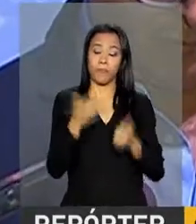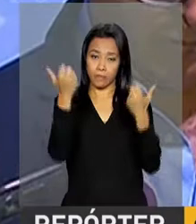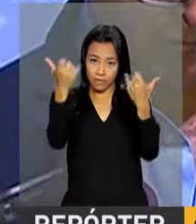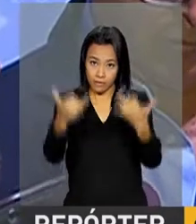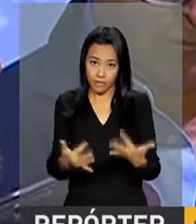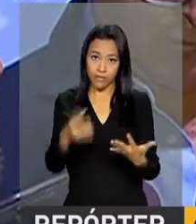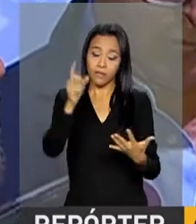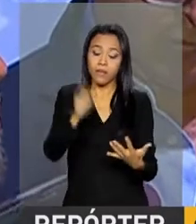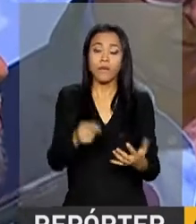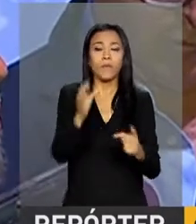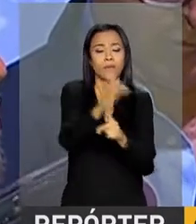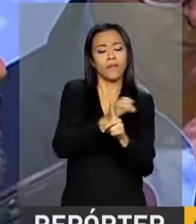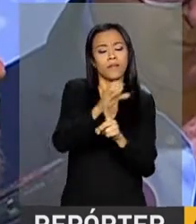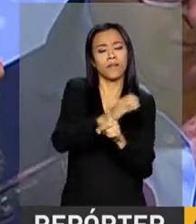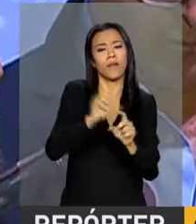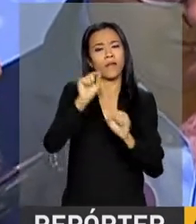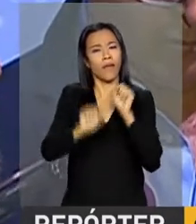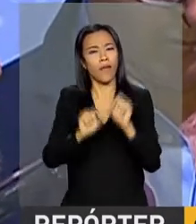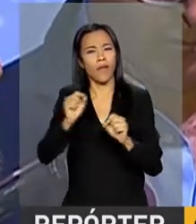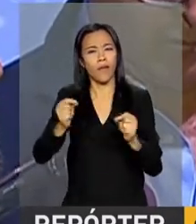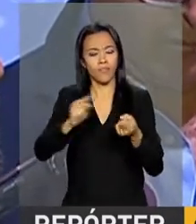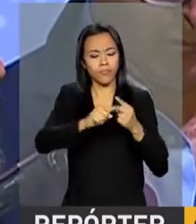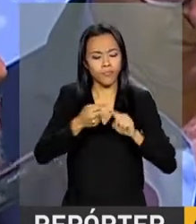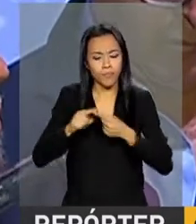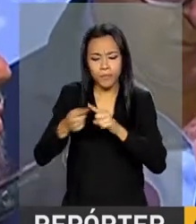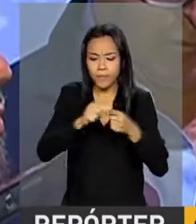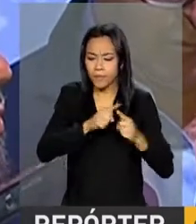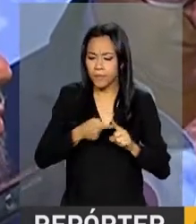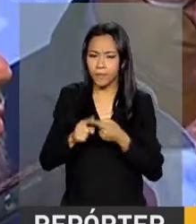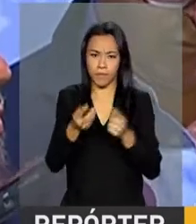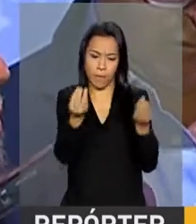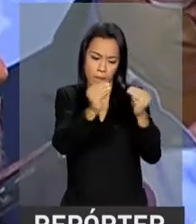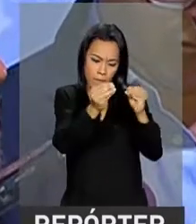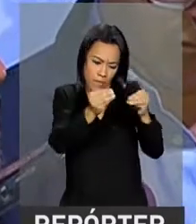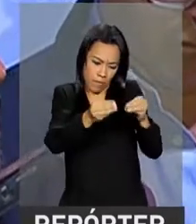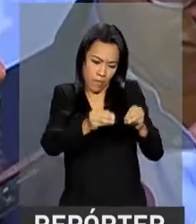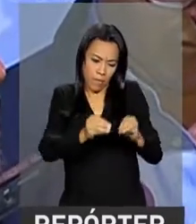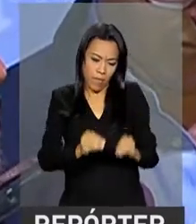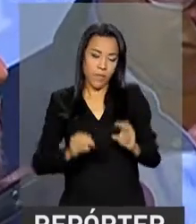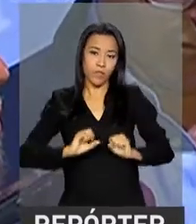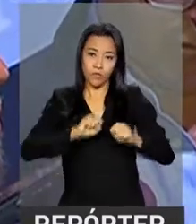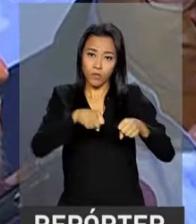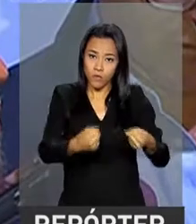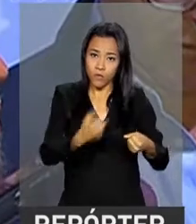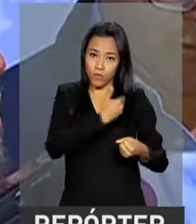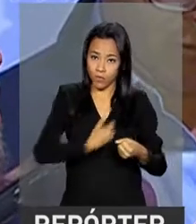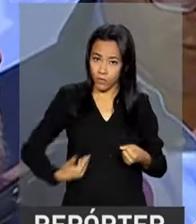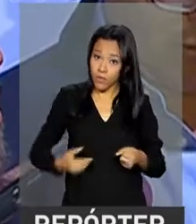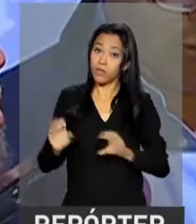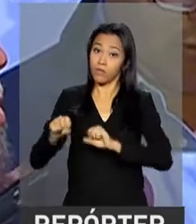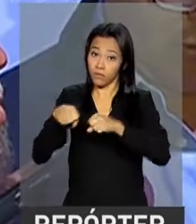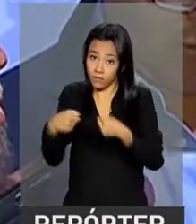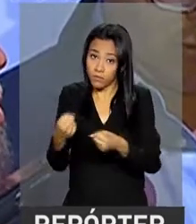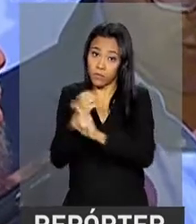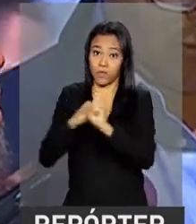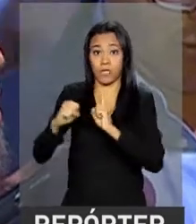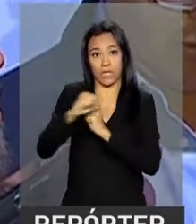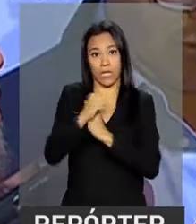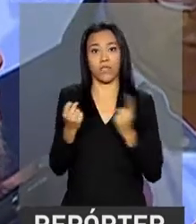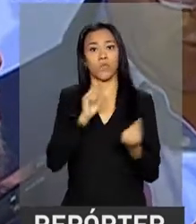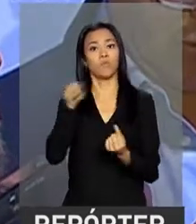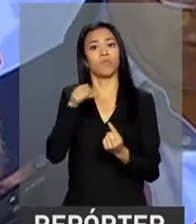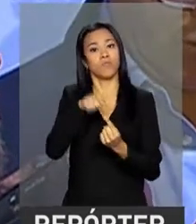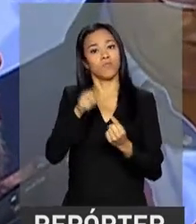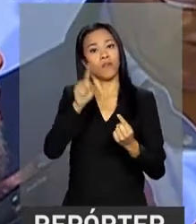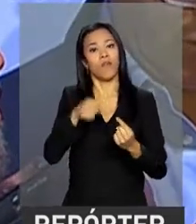integrada sinérgica convergente de esforços do poder público e da sociedade civil visando